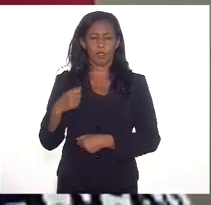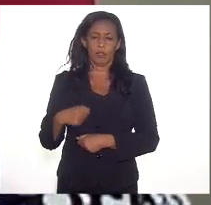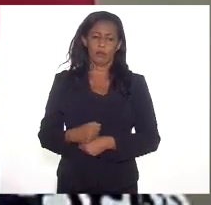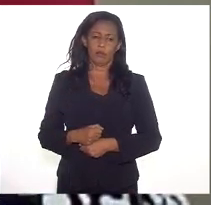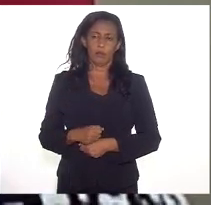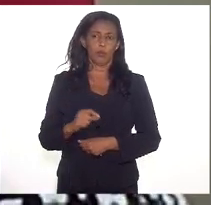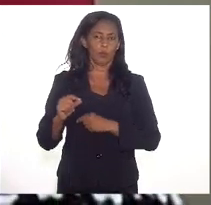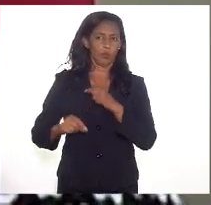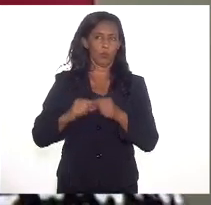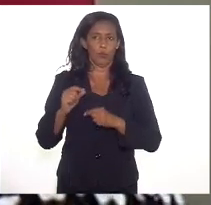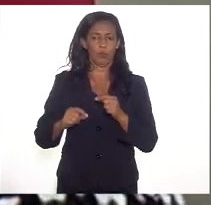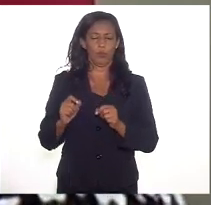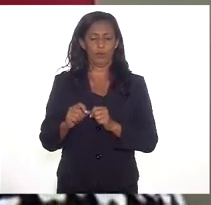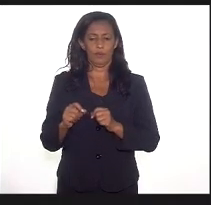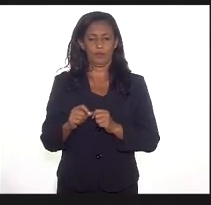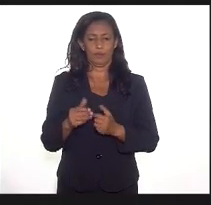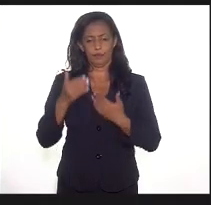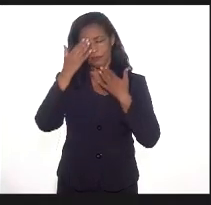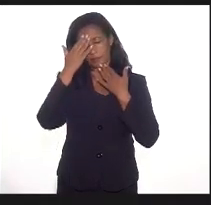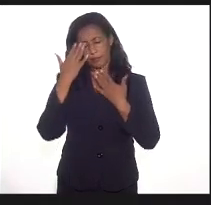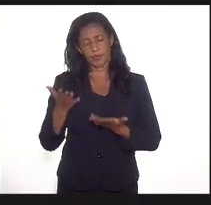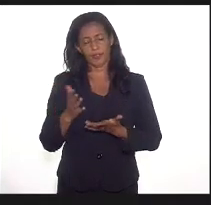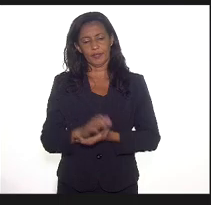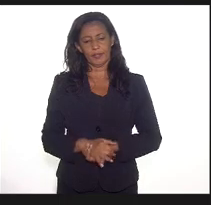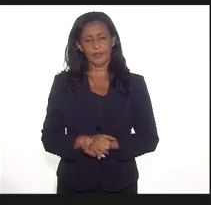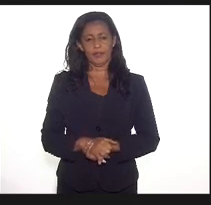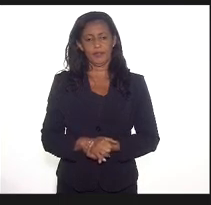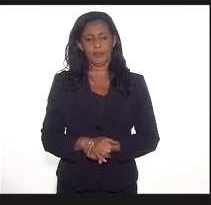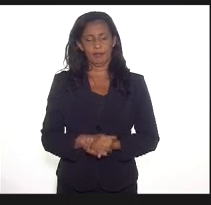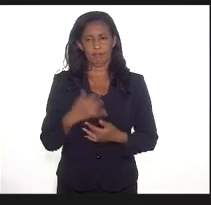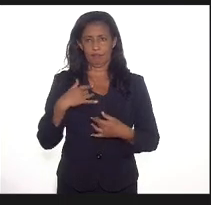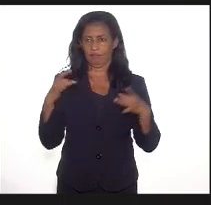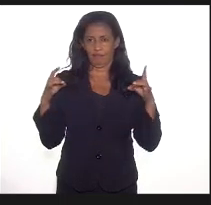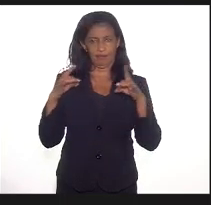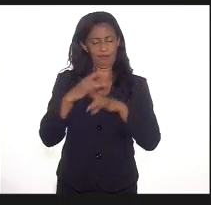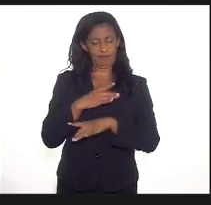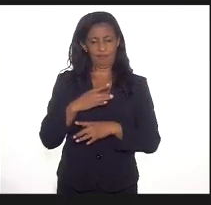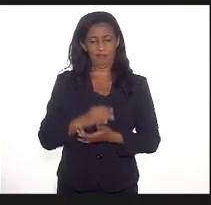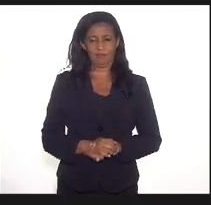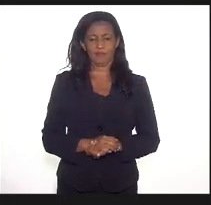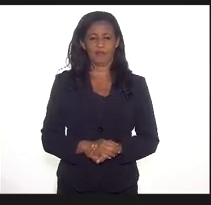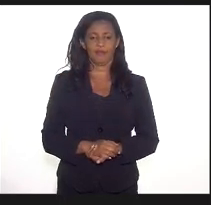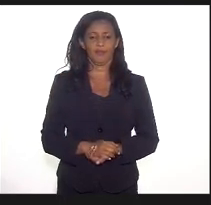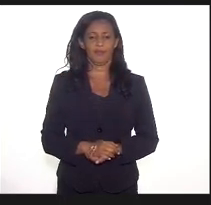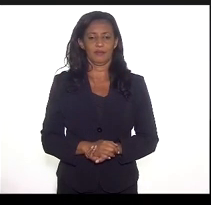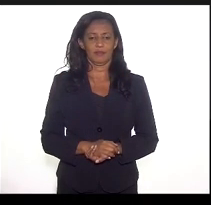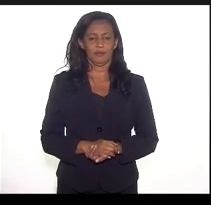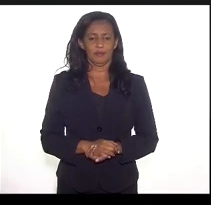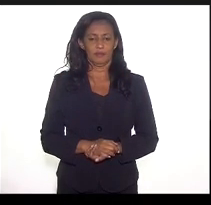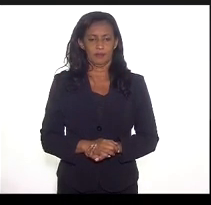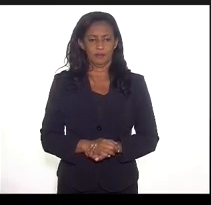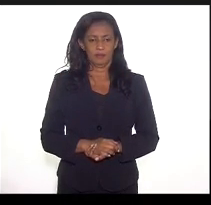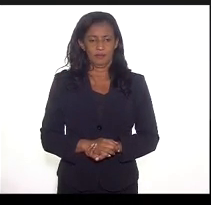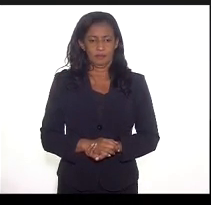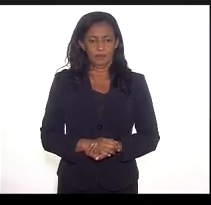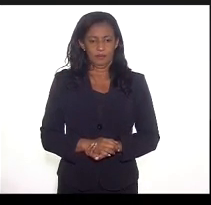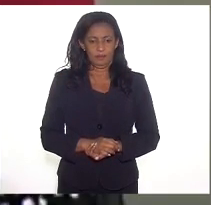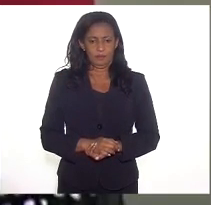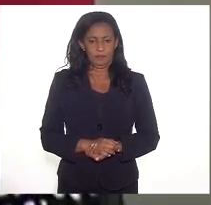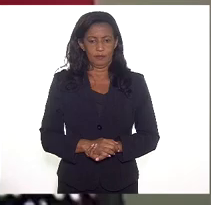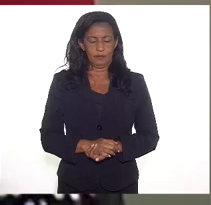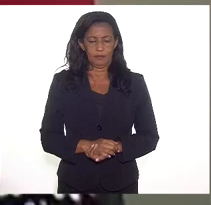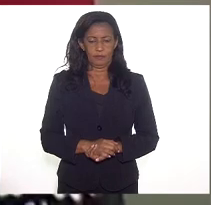ser feito. Obrigado, deputada Marta Rocha. Encerrei, então, a minha fala de hoje. Obrigada.